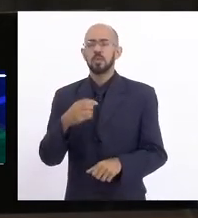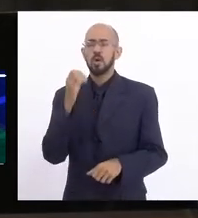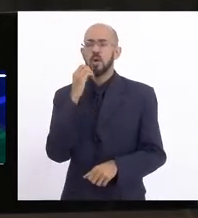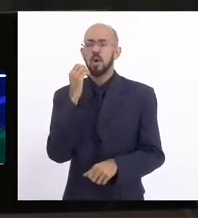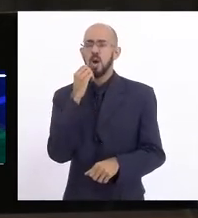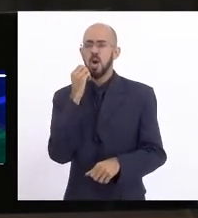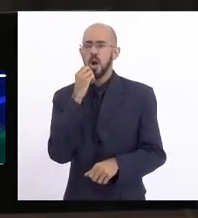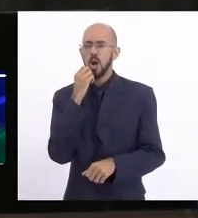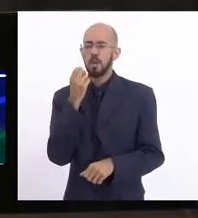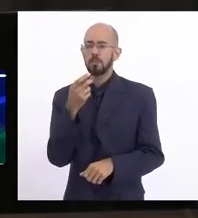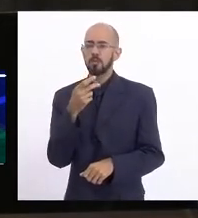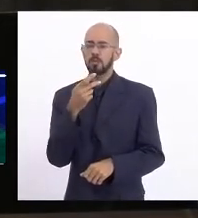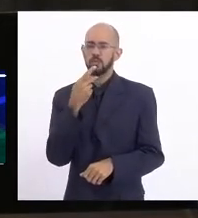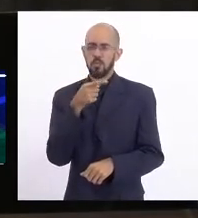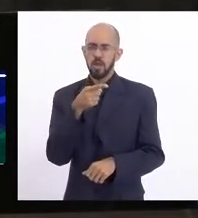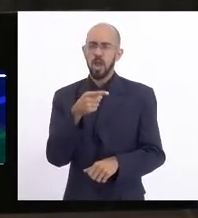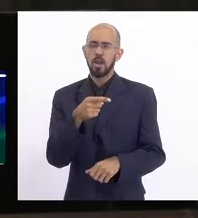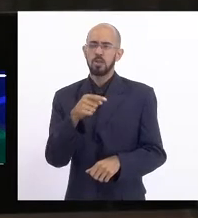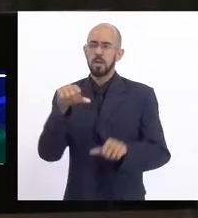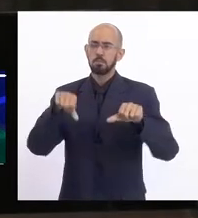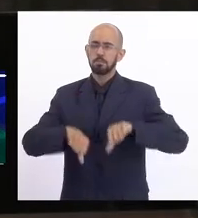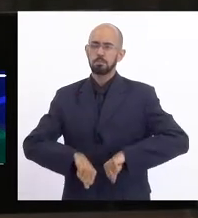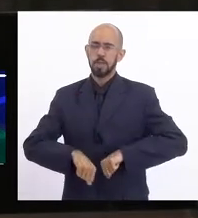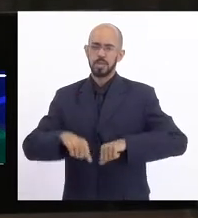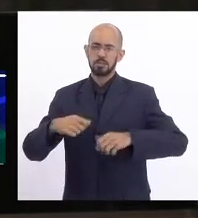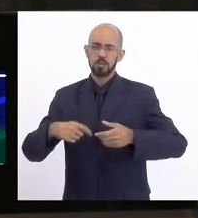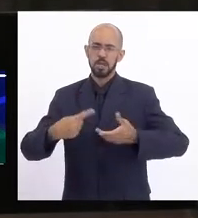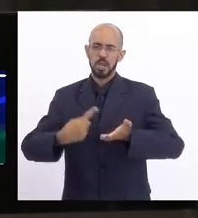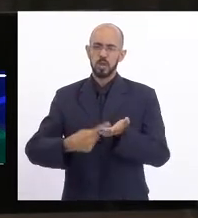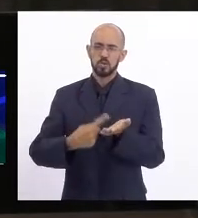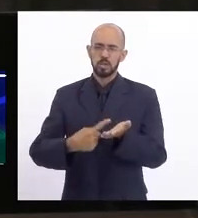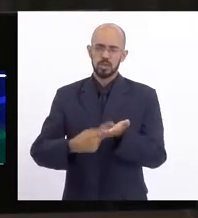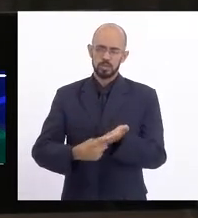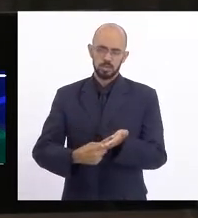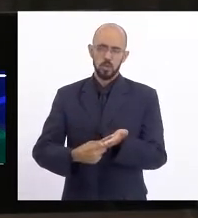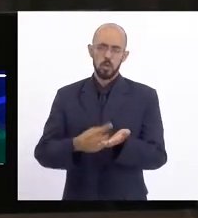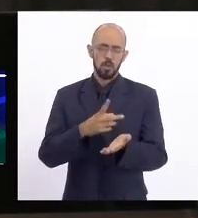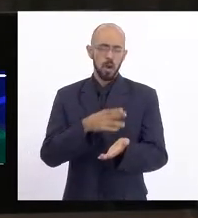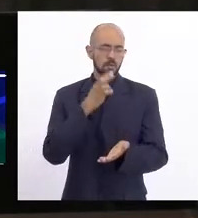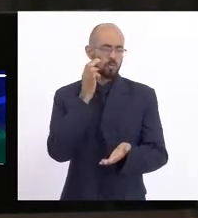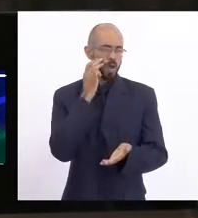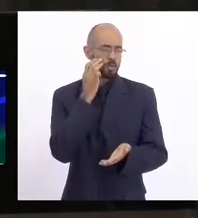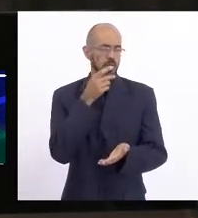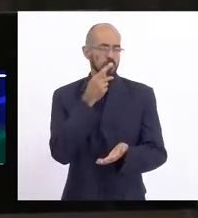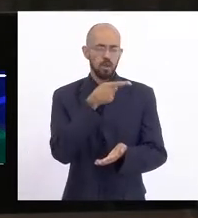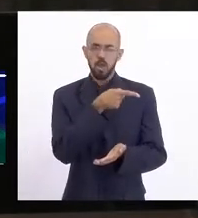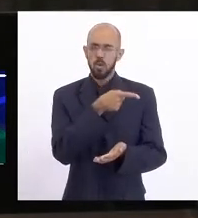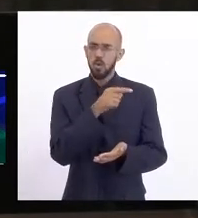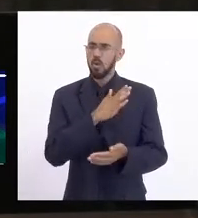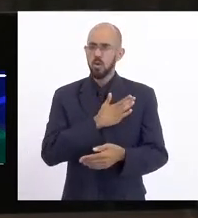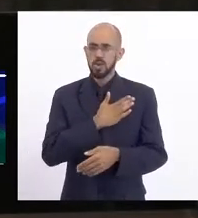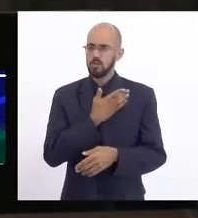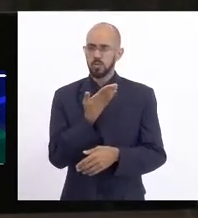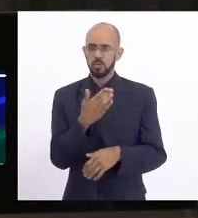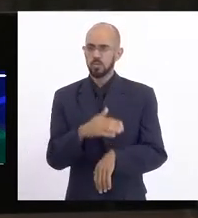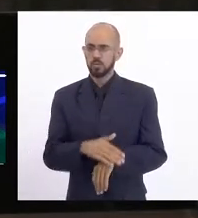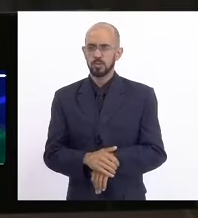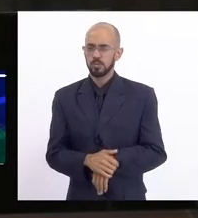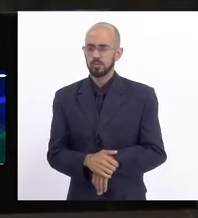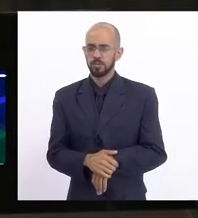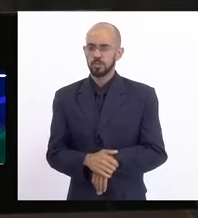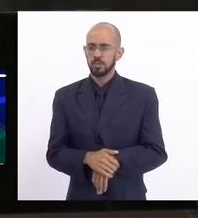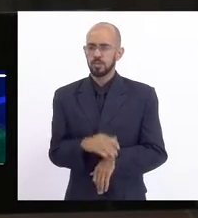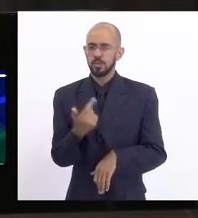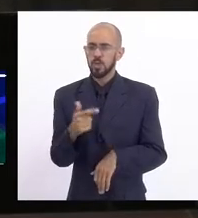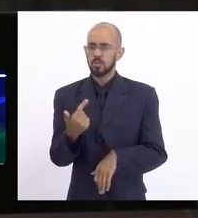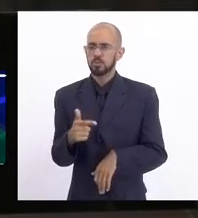da péssima negociação, como bem pontuou o Valdec, uma negociação horrorosa, que não